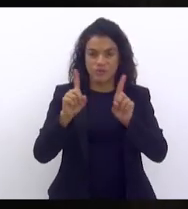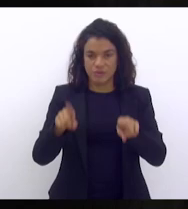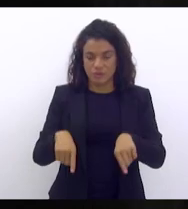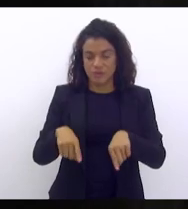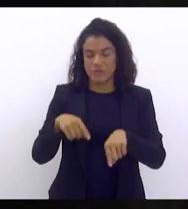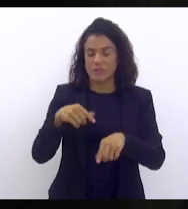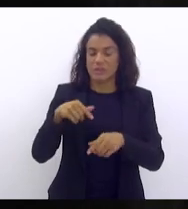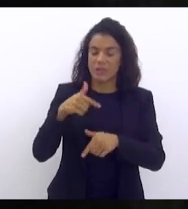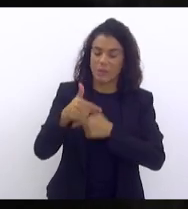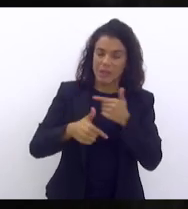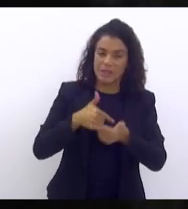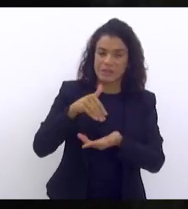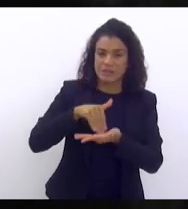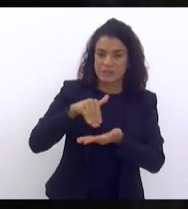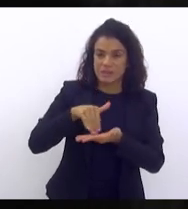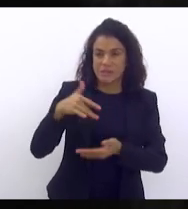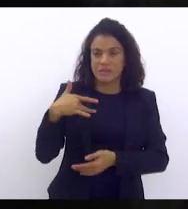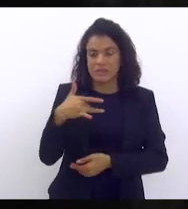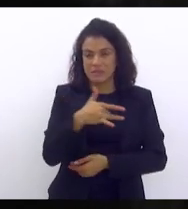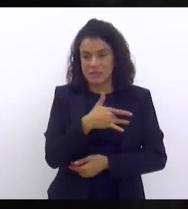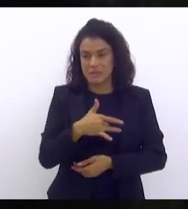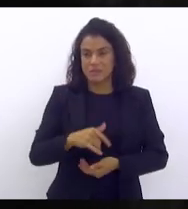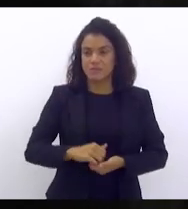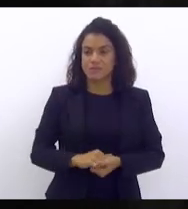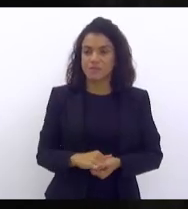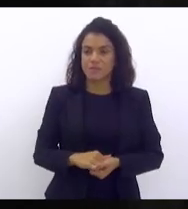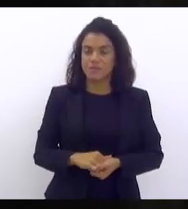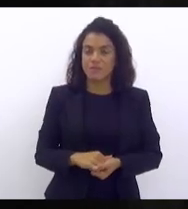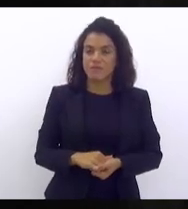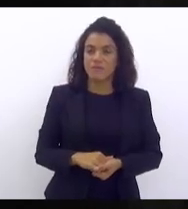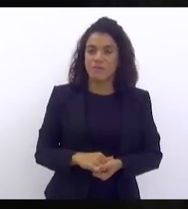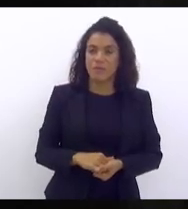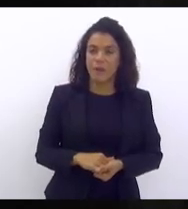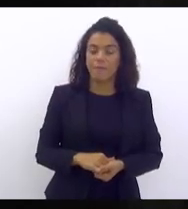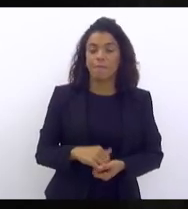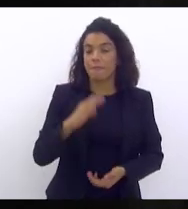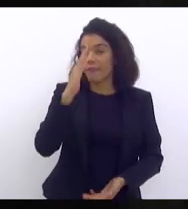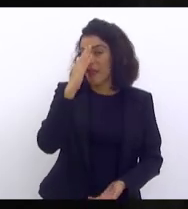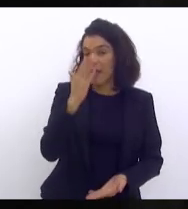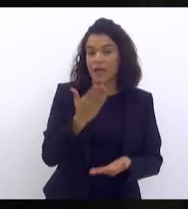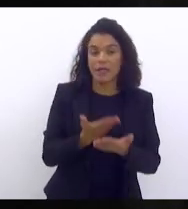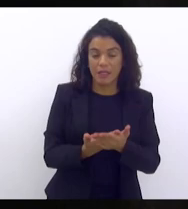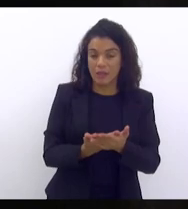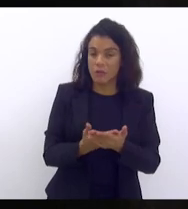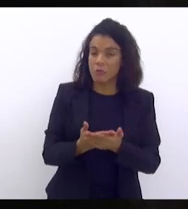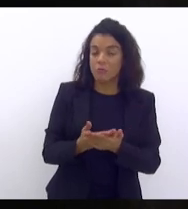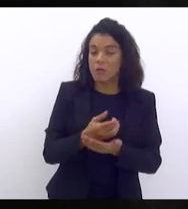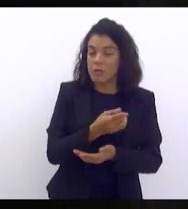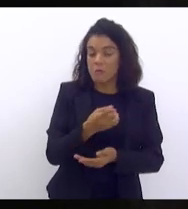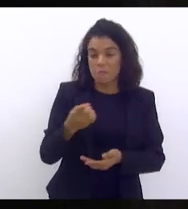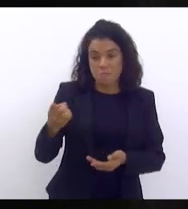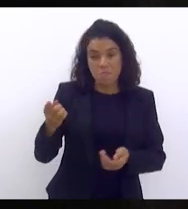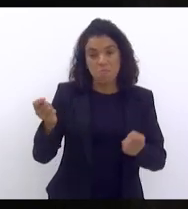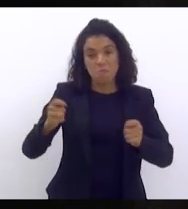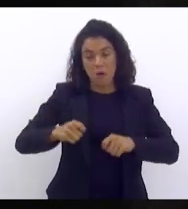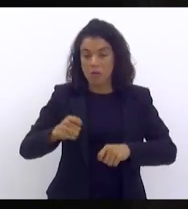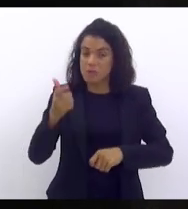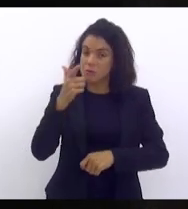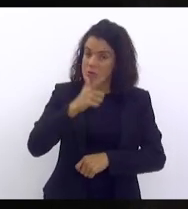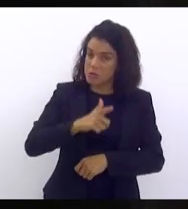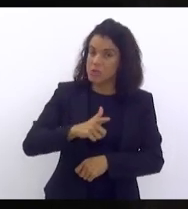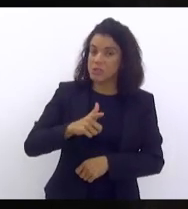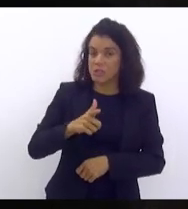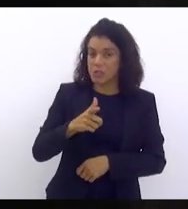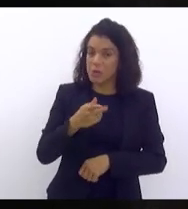Saúde, estão cedidos, né, são funcionários da Colurb, né. Acredito que eles possam ser contemplados, porque quando a verba